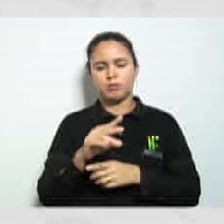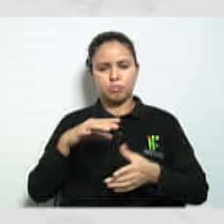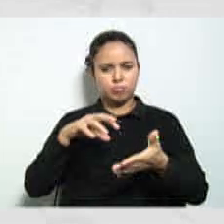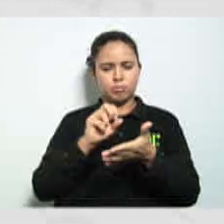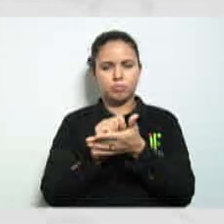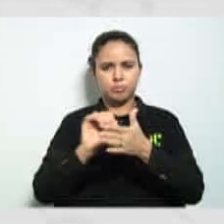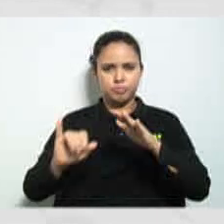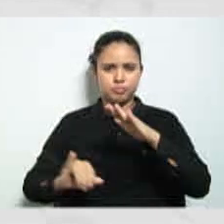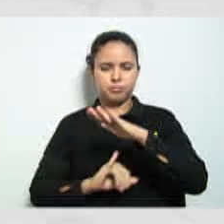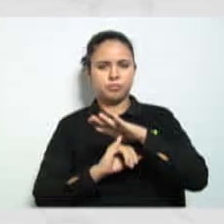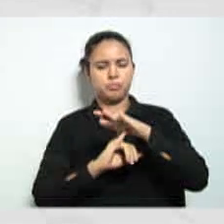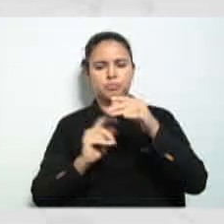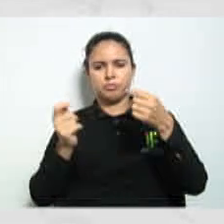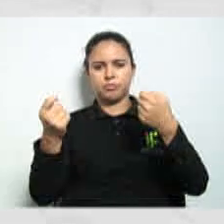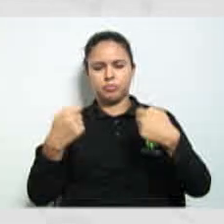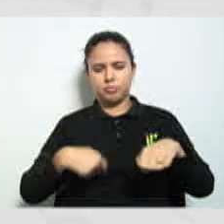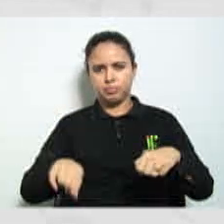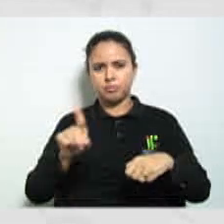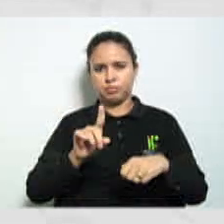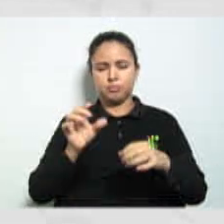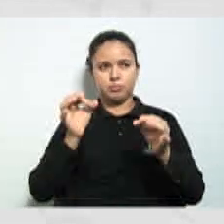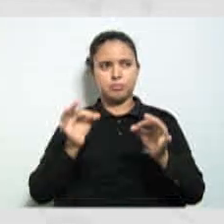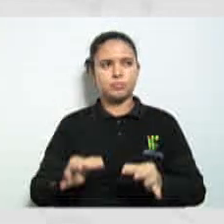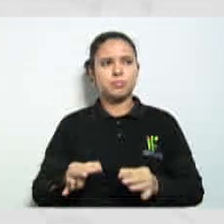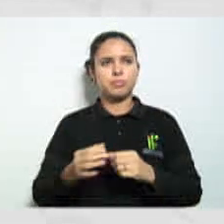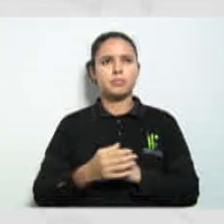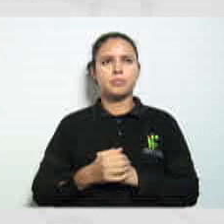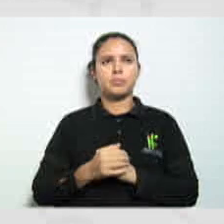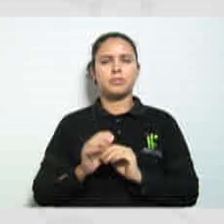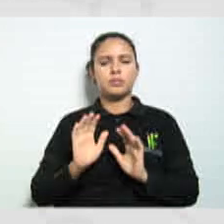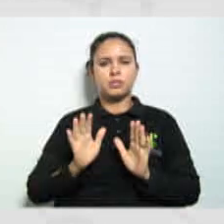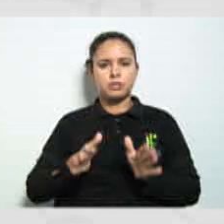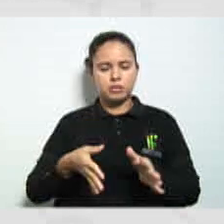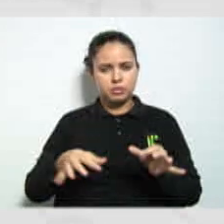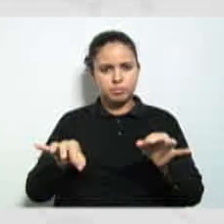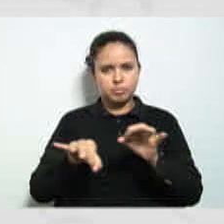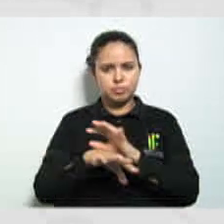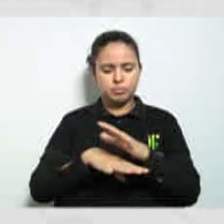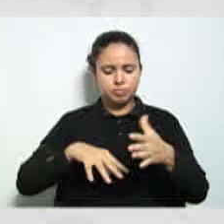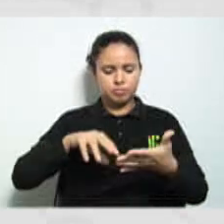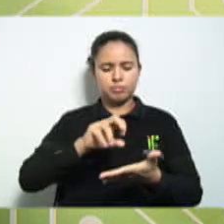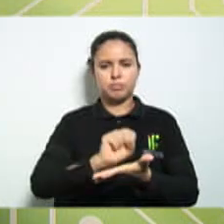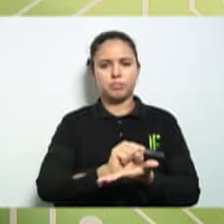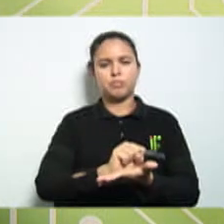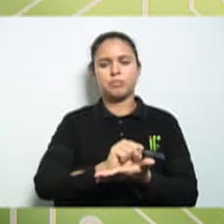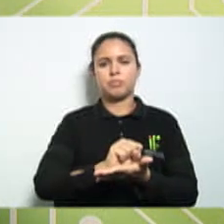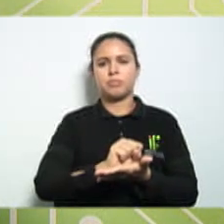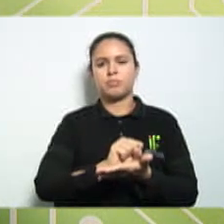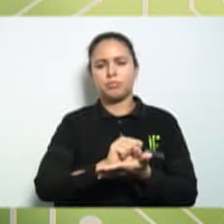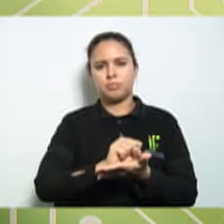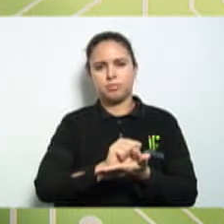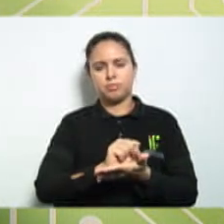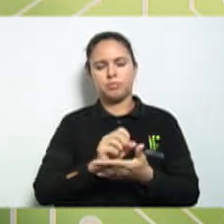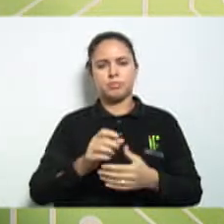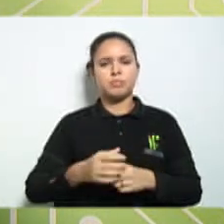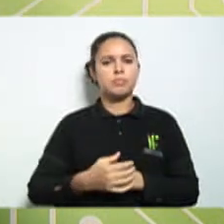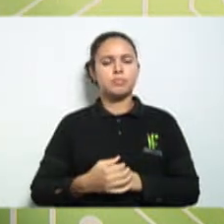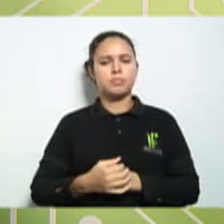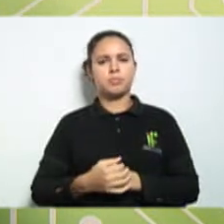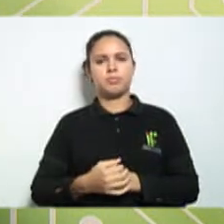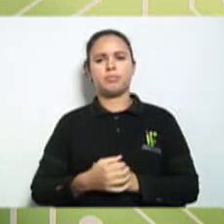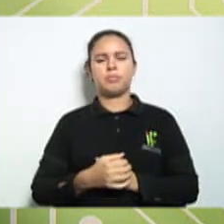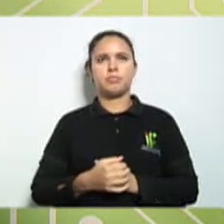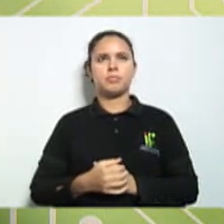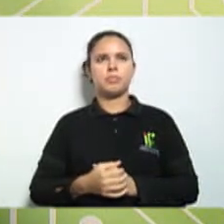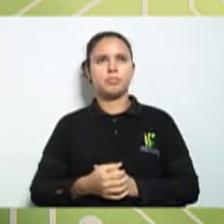no órgão do comércio, correto? Já faz a escrituração através do SPID. Continuando